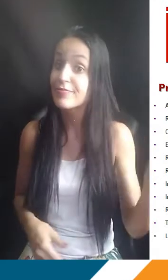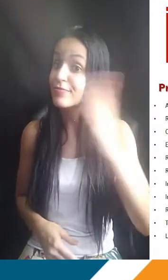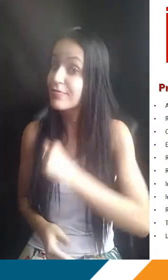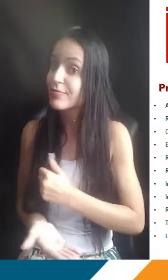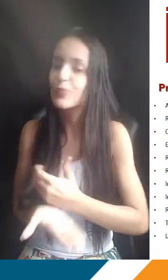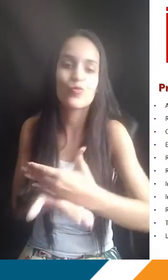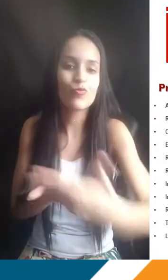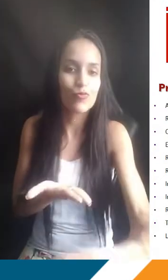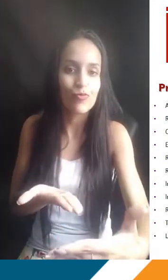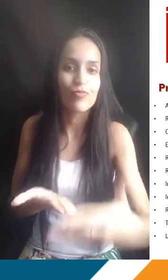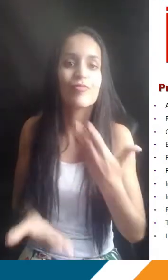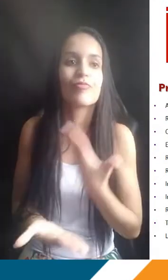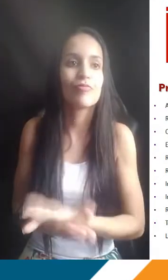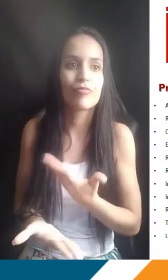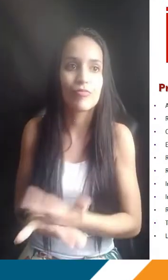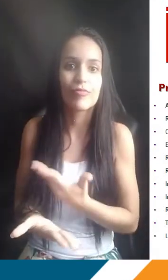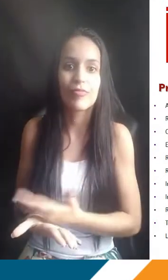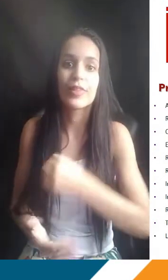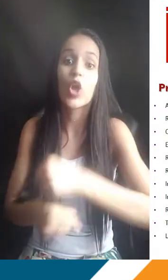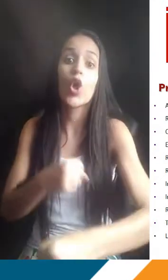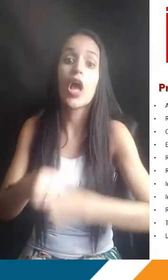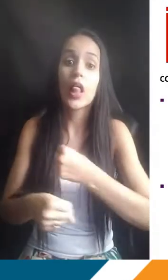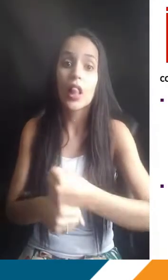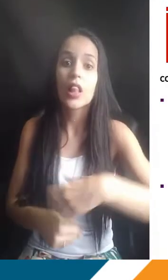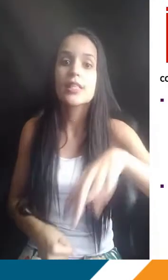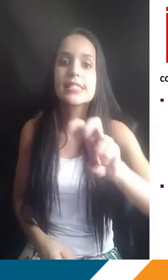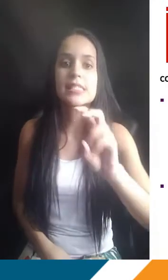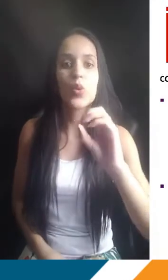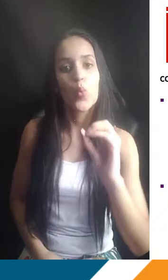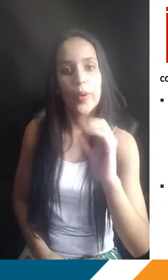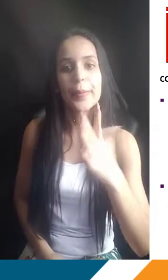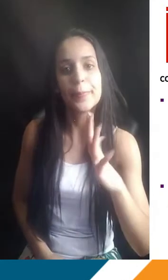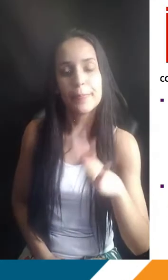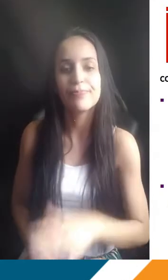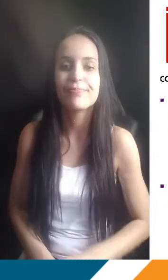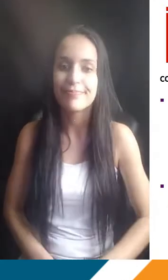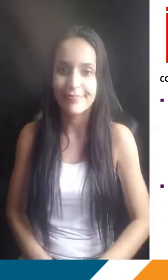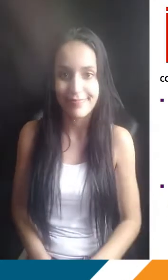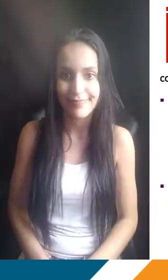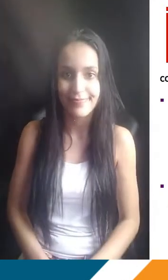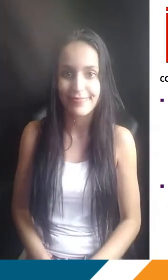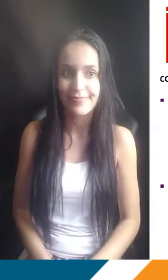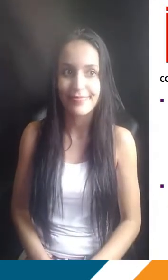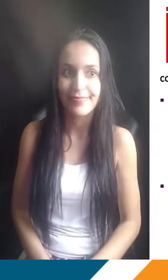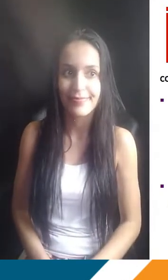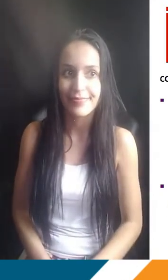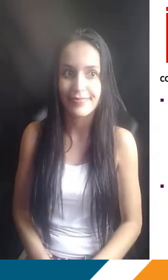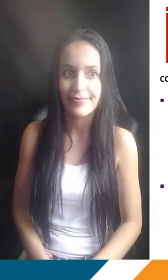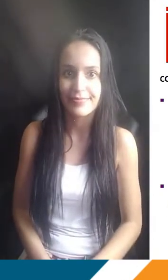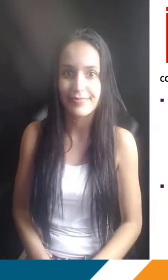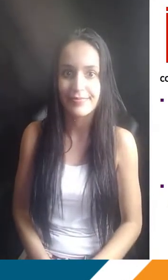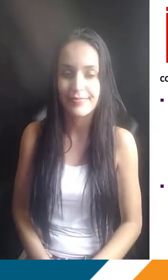então, iniciar o nosso panorama sobre a literatura brasileira contemporânea, pensando inicialmente a década